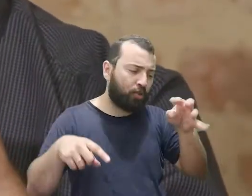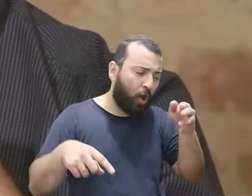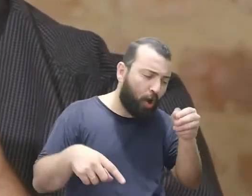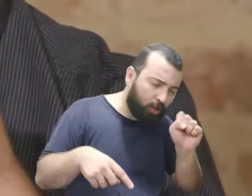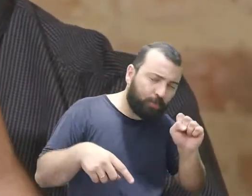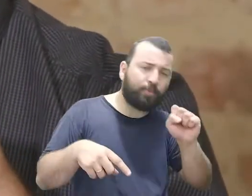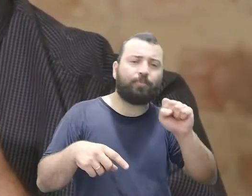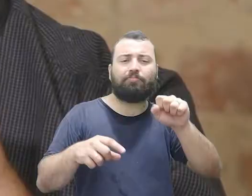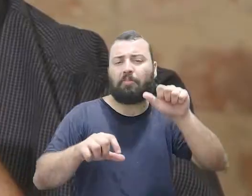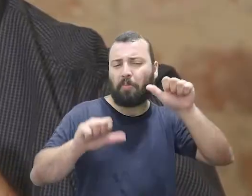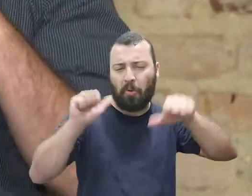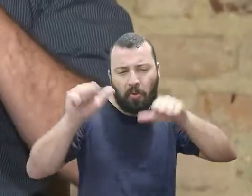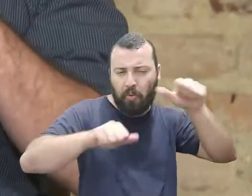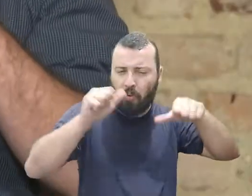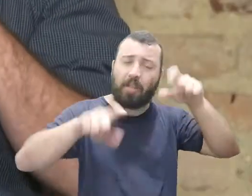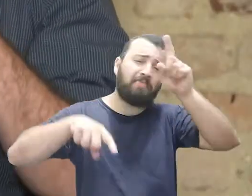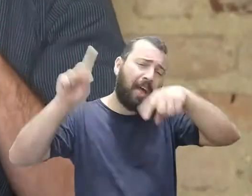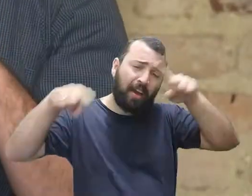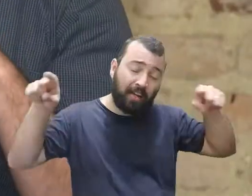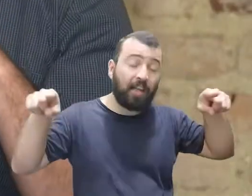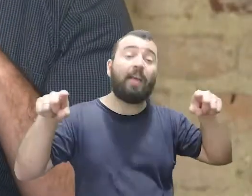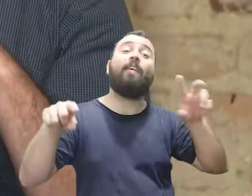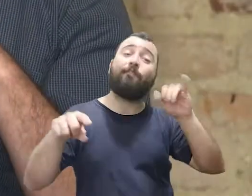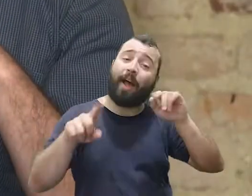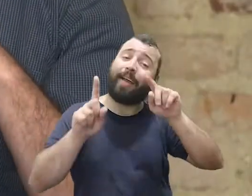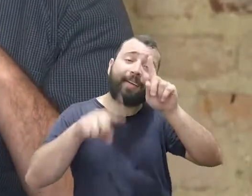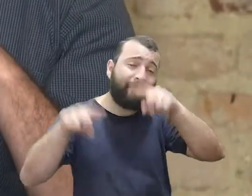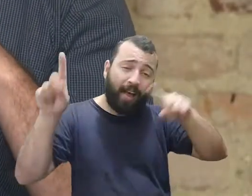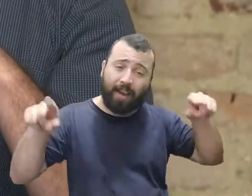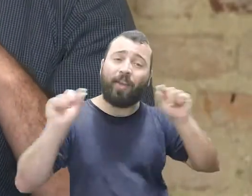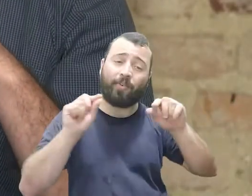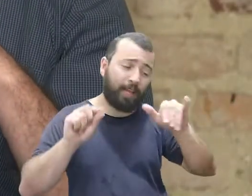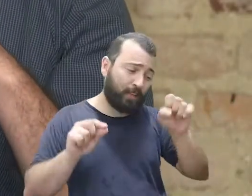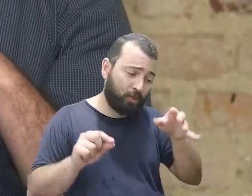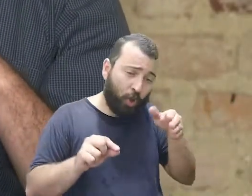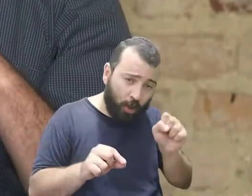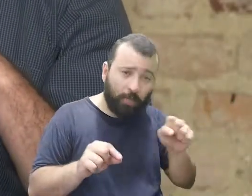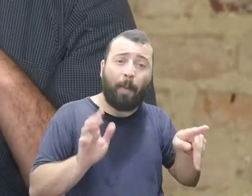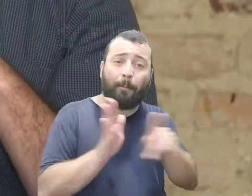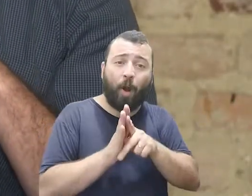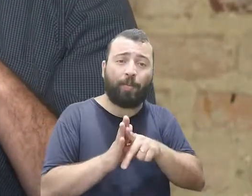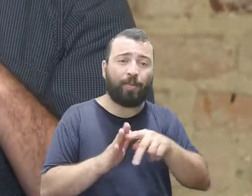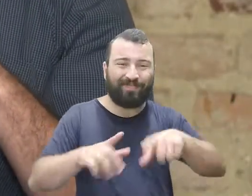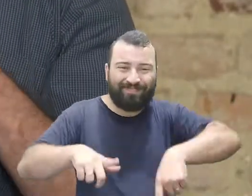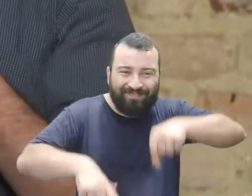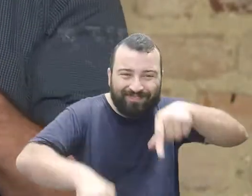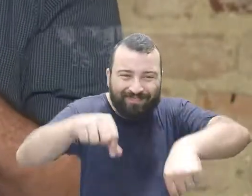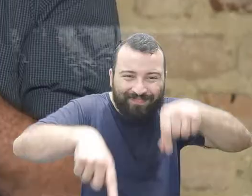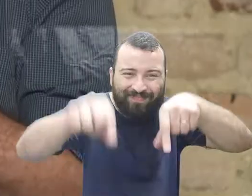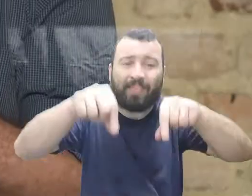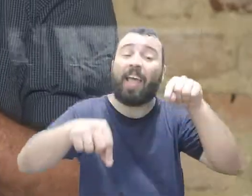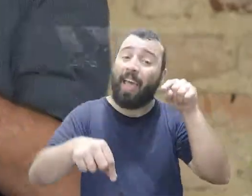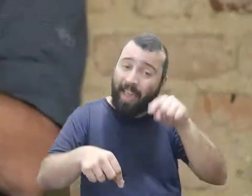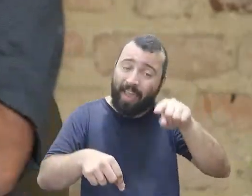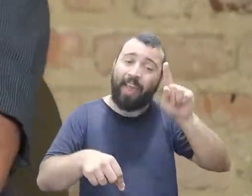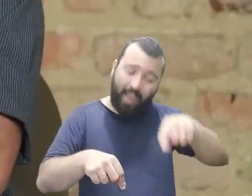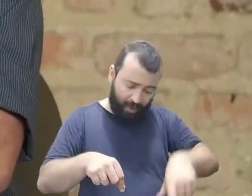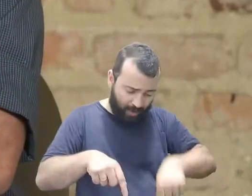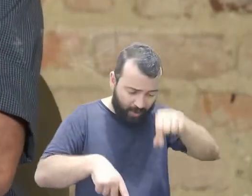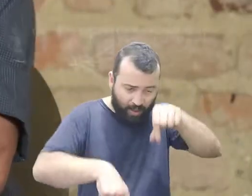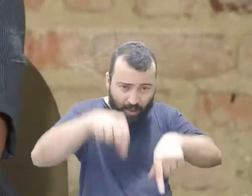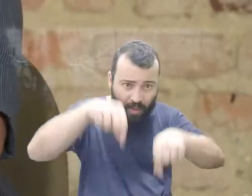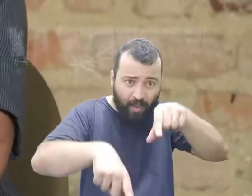dos isótopos de oxigênio da chuva, vai variando também a composição dos isótopos de oxigênio do espeleotema. É assim que